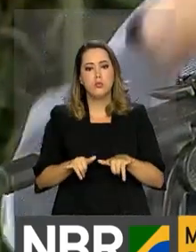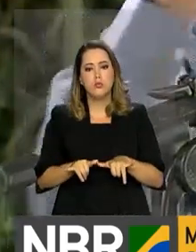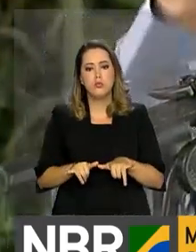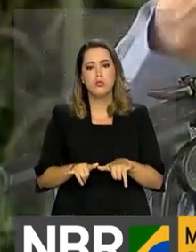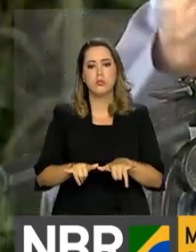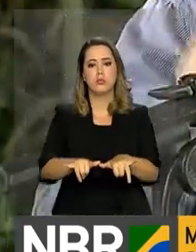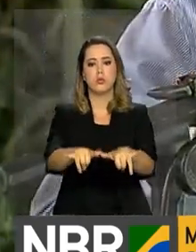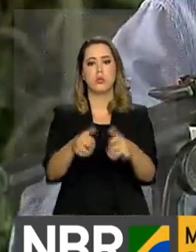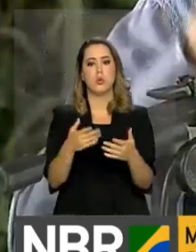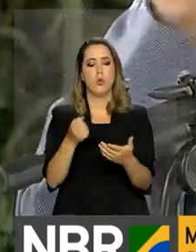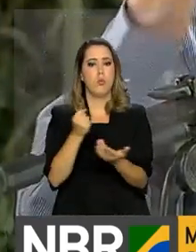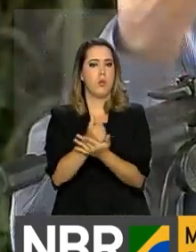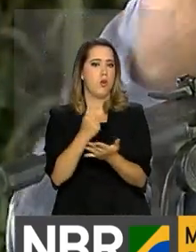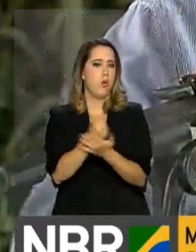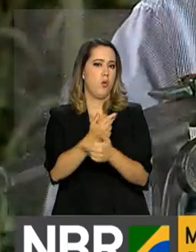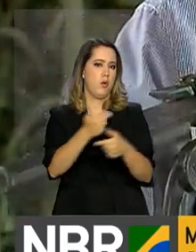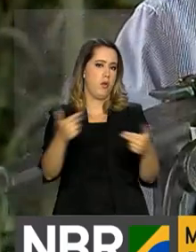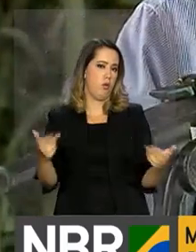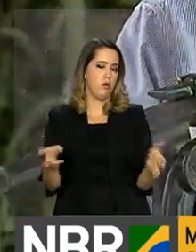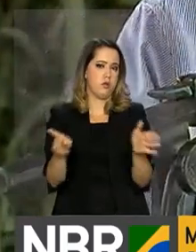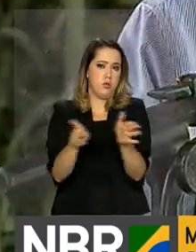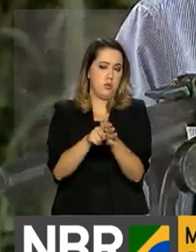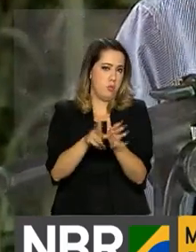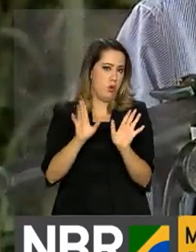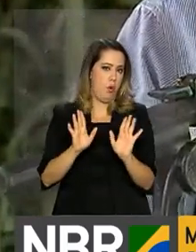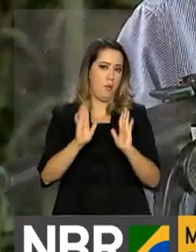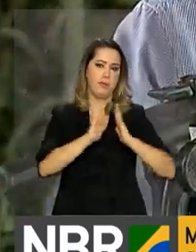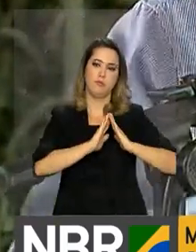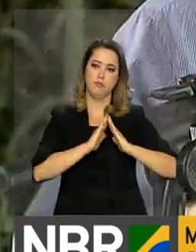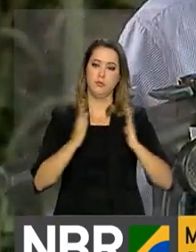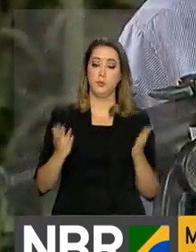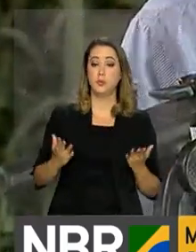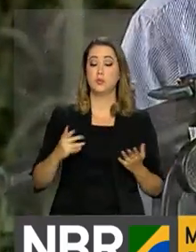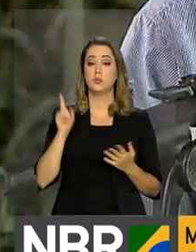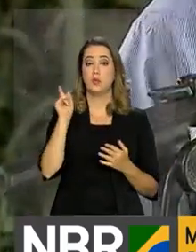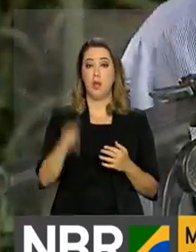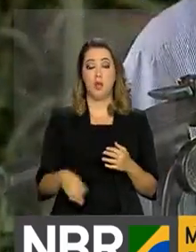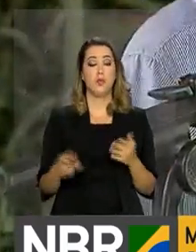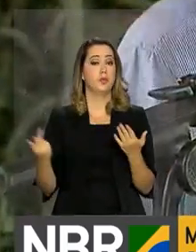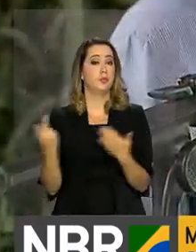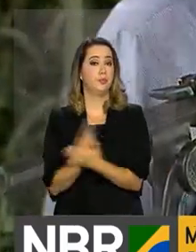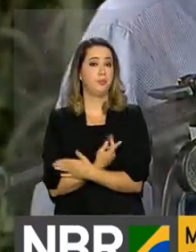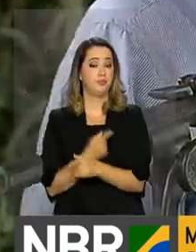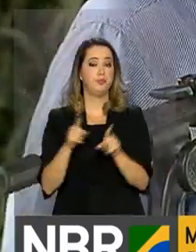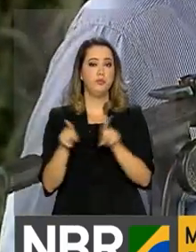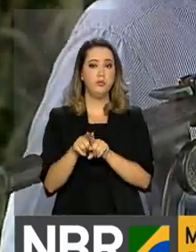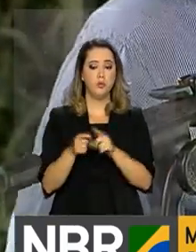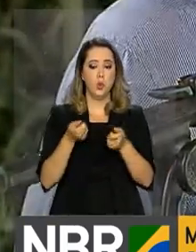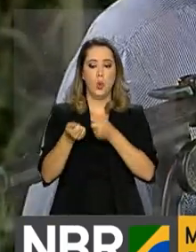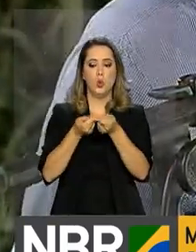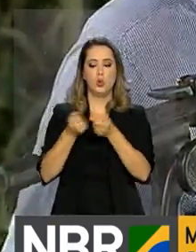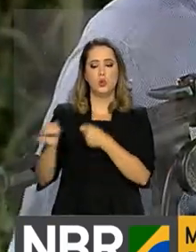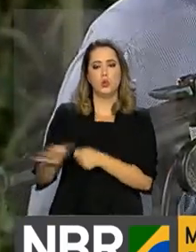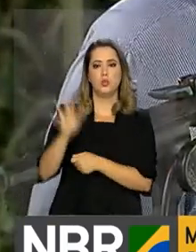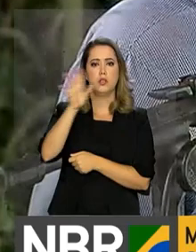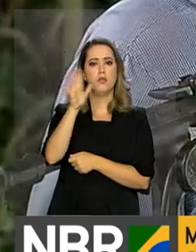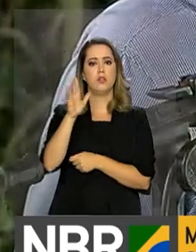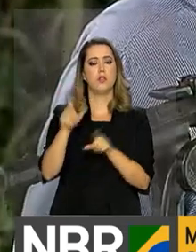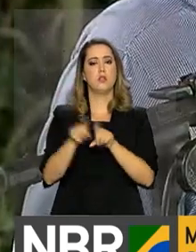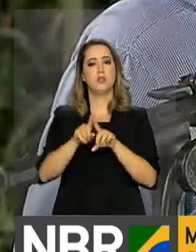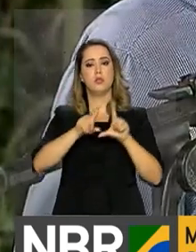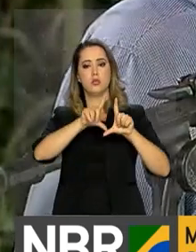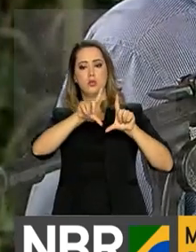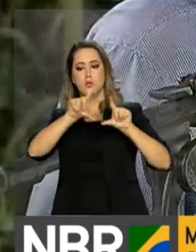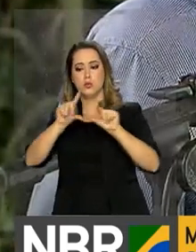comprar eletrodomésticos e outras coisas para suas casas. Este é fruto exatamente do controle da inflação e da queda